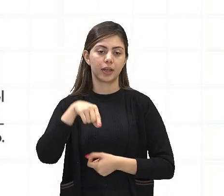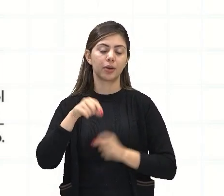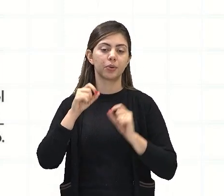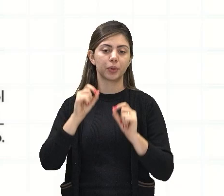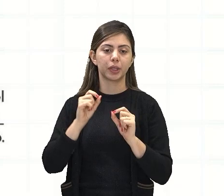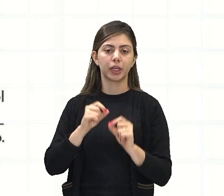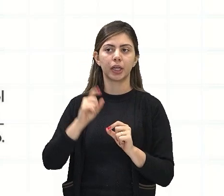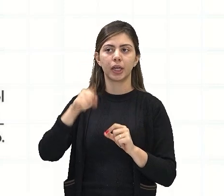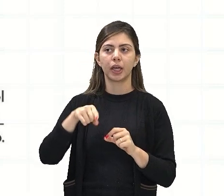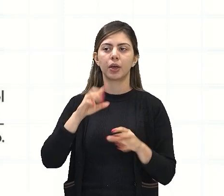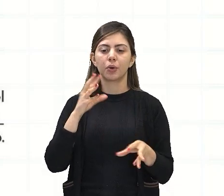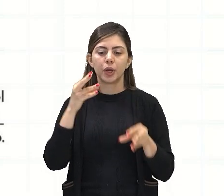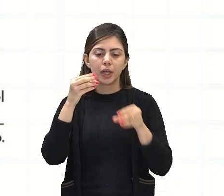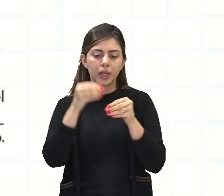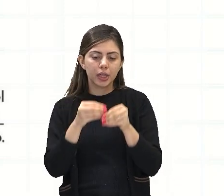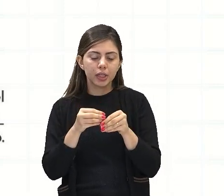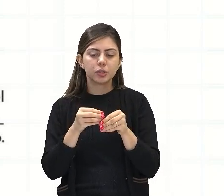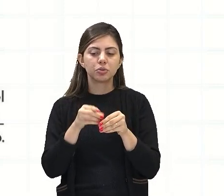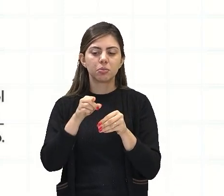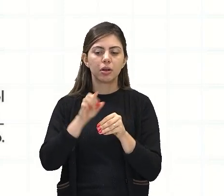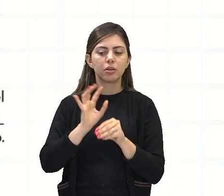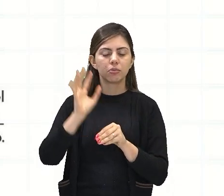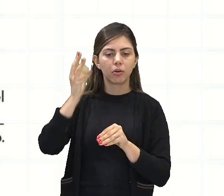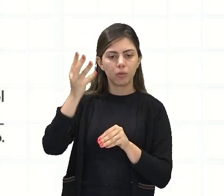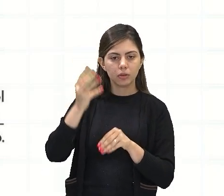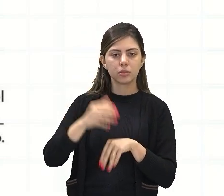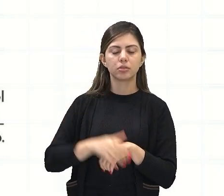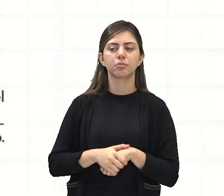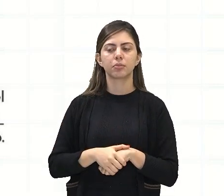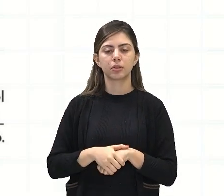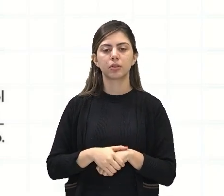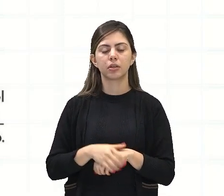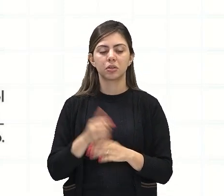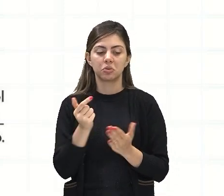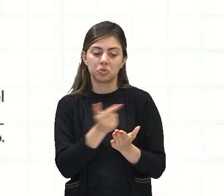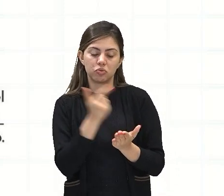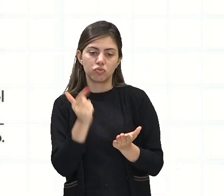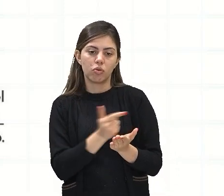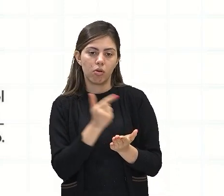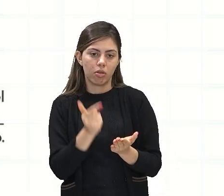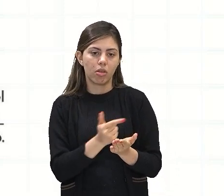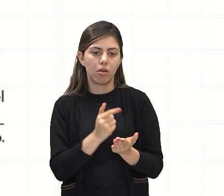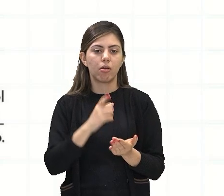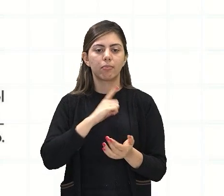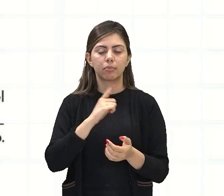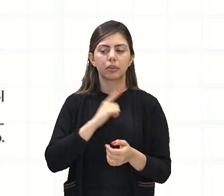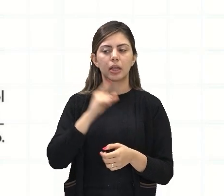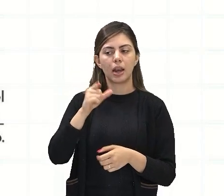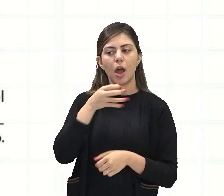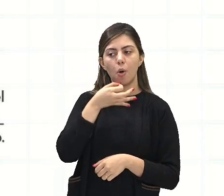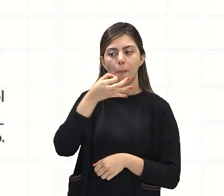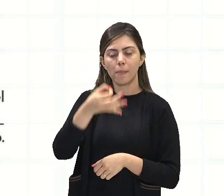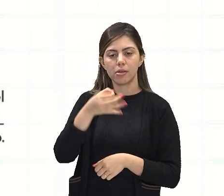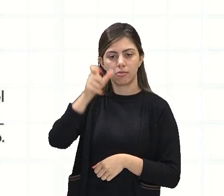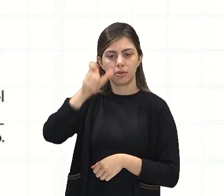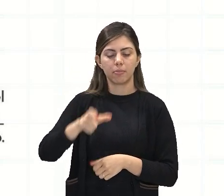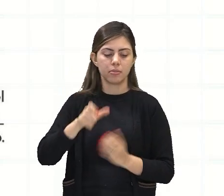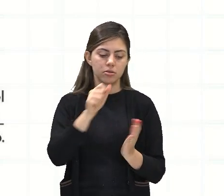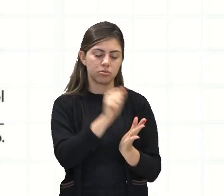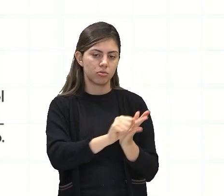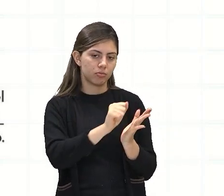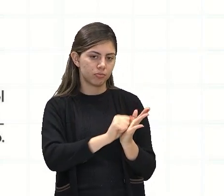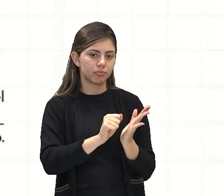editorial, né, de um jornal, e ali tem a opinião, né, o ponto de vista daquele